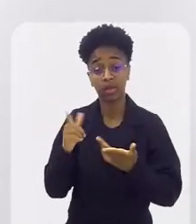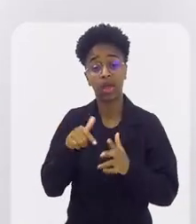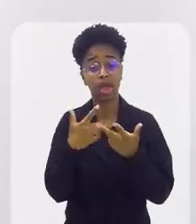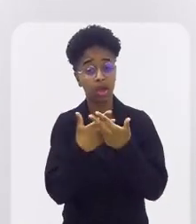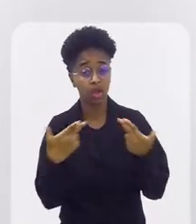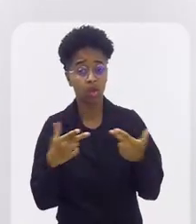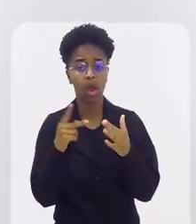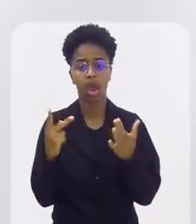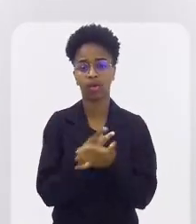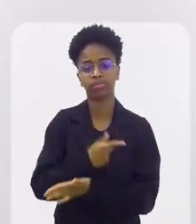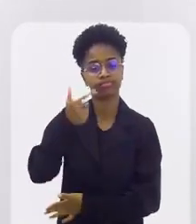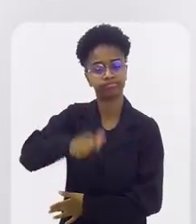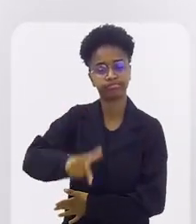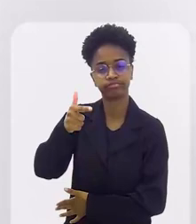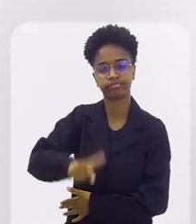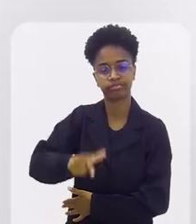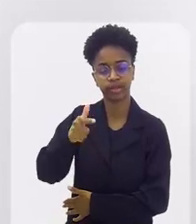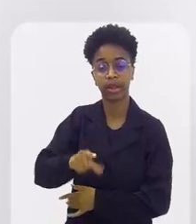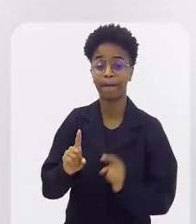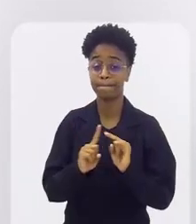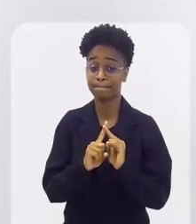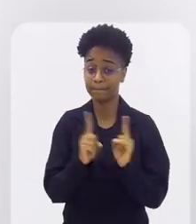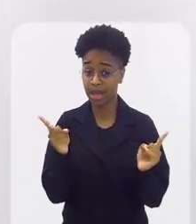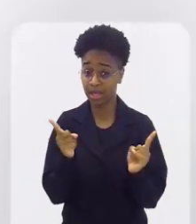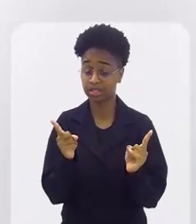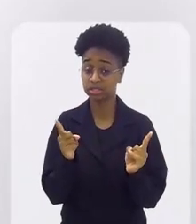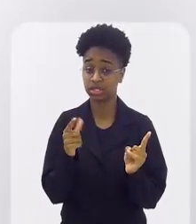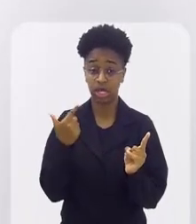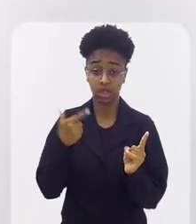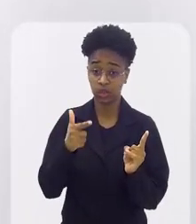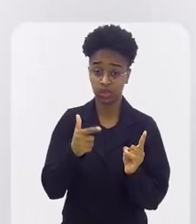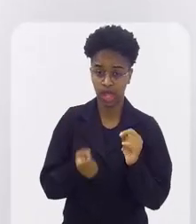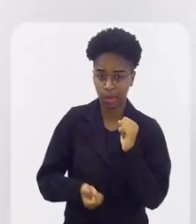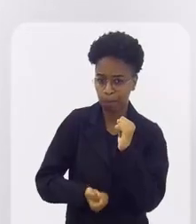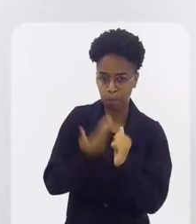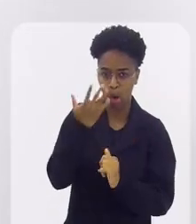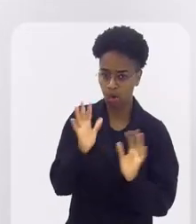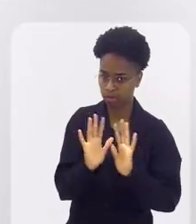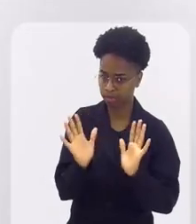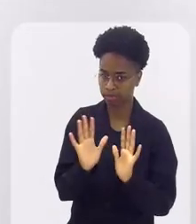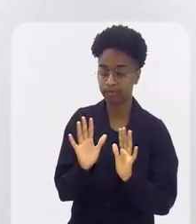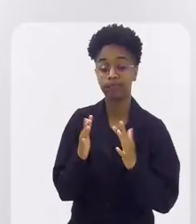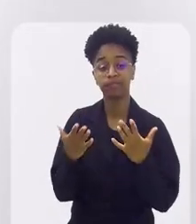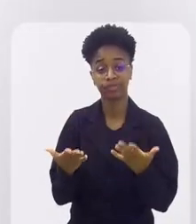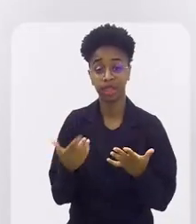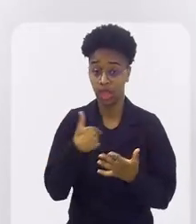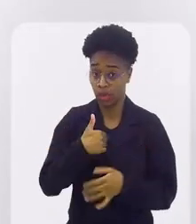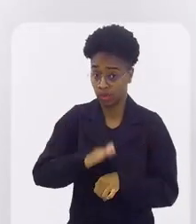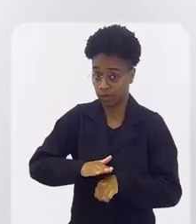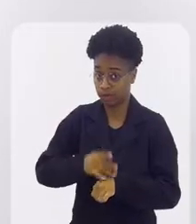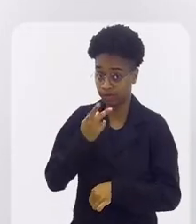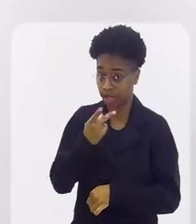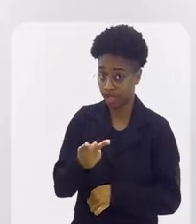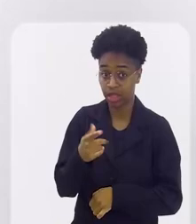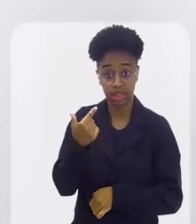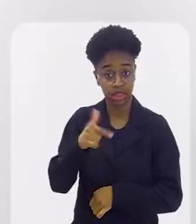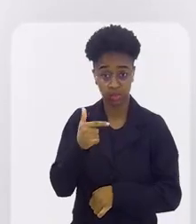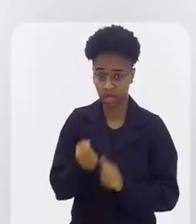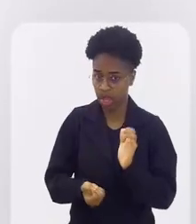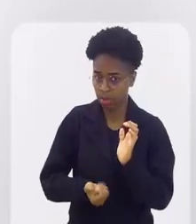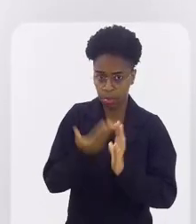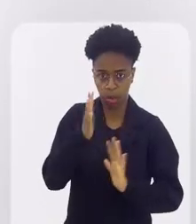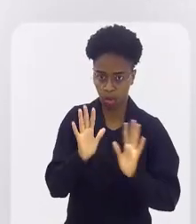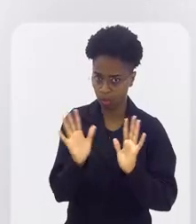Isso é a coisa que mais acontece. Mas não tem spoiler, agora sou eu